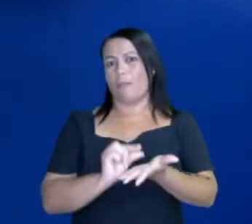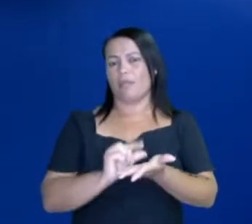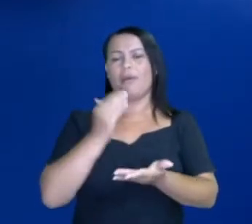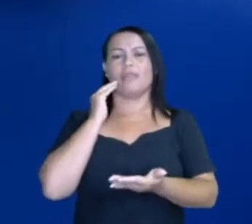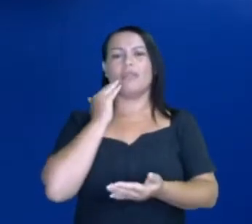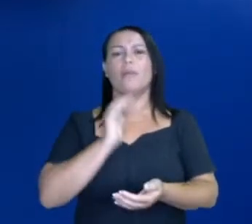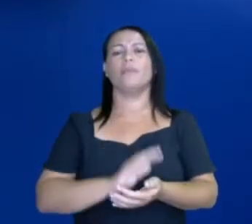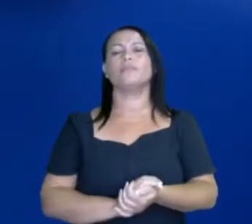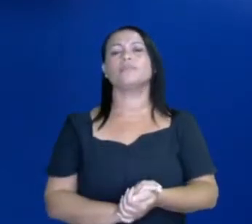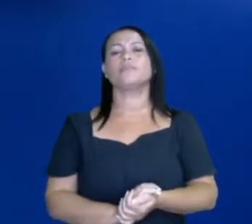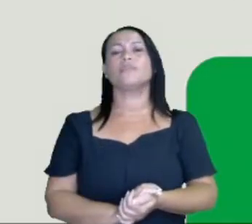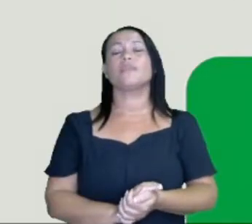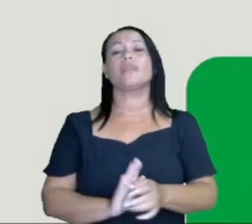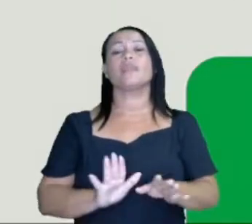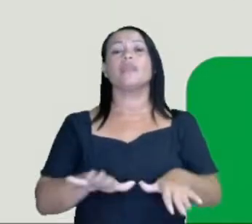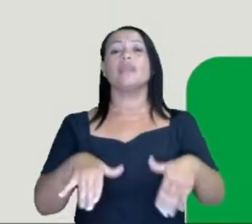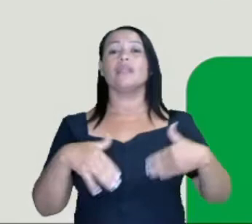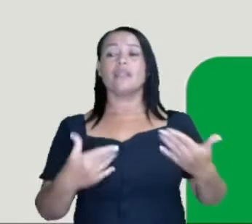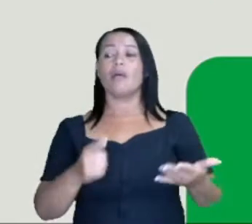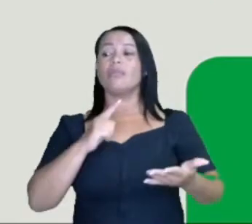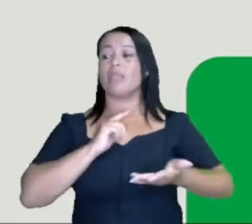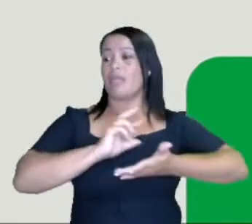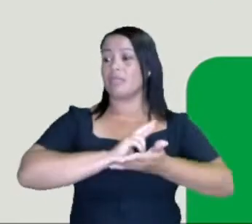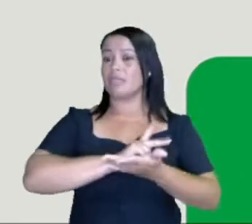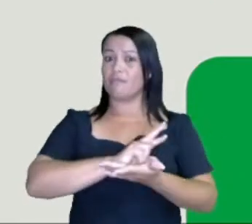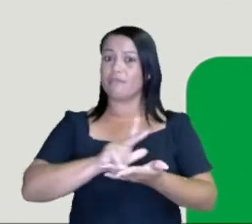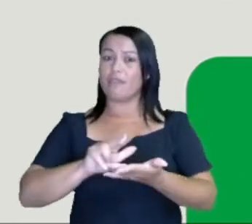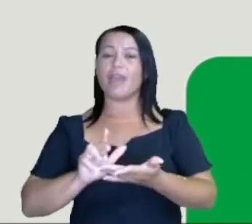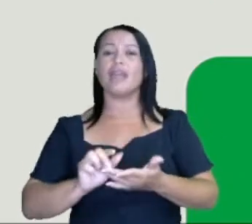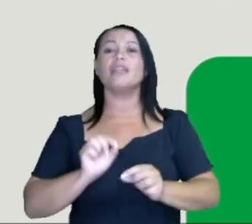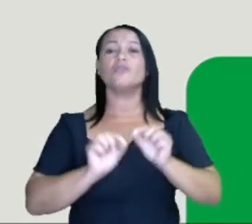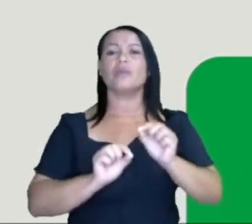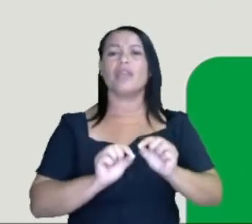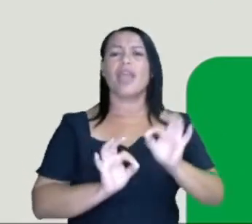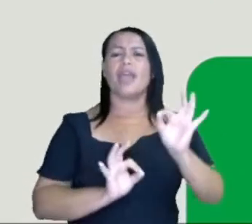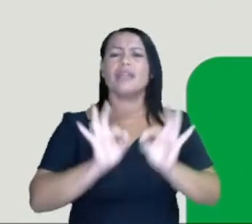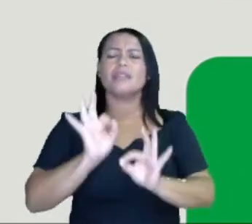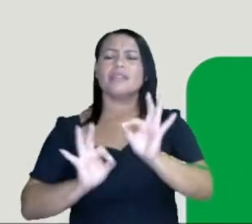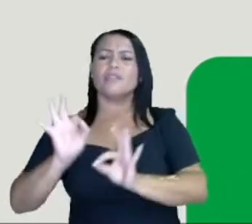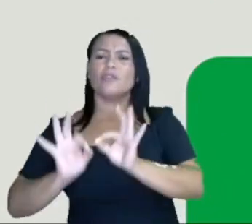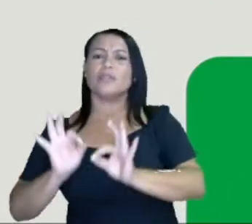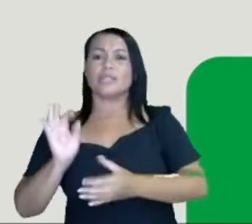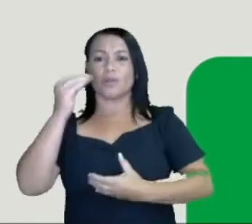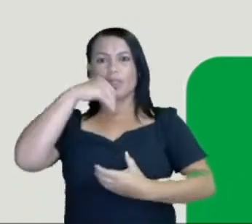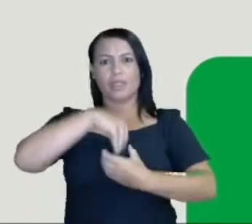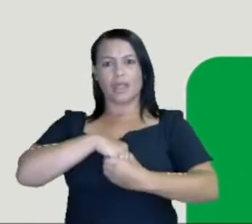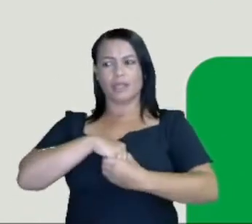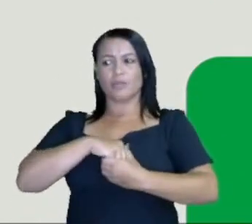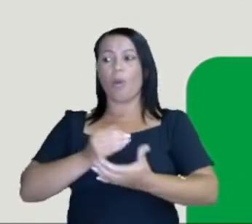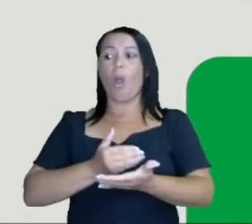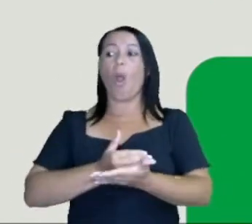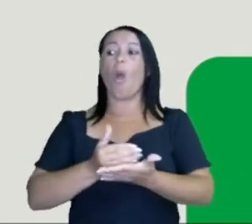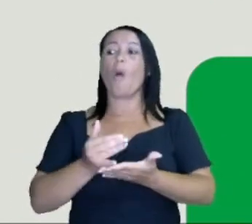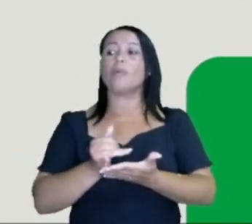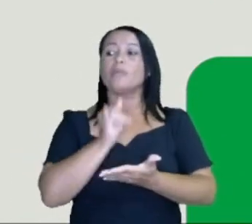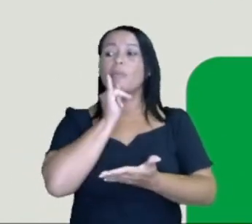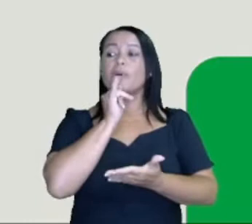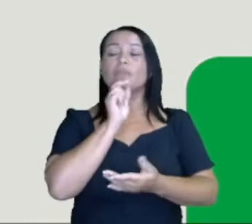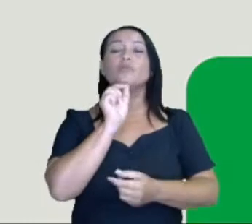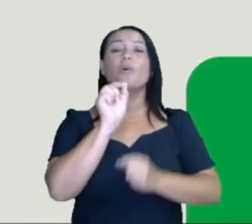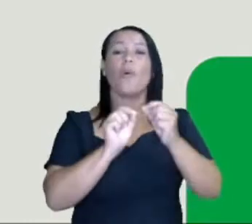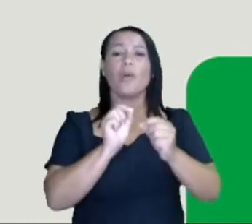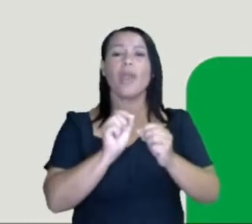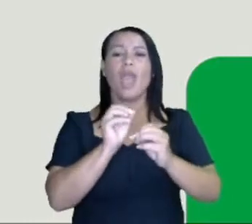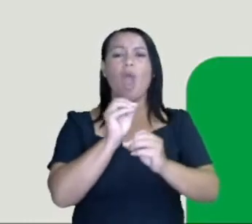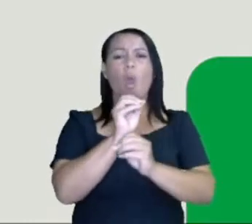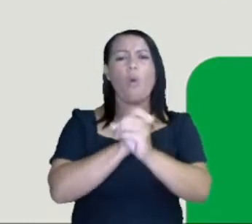Então, é diferentes níveis de organização do nosso organismo. Primeiro começamos com o átomo. O átomo é